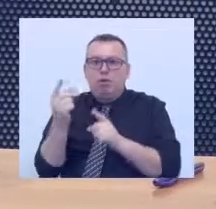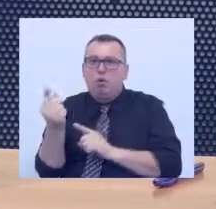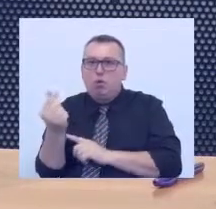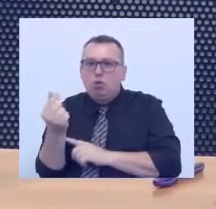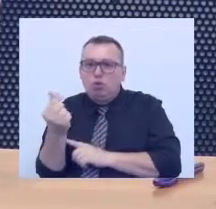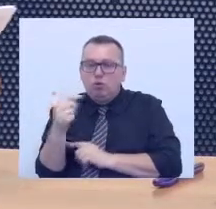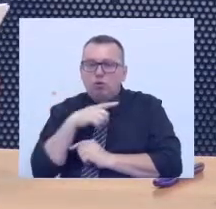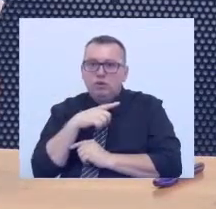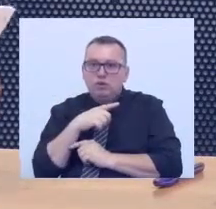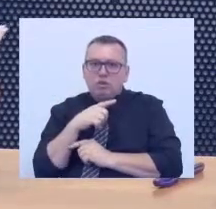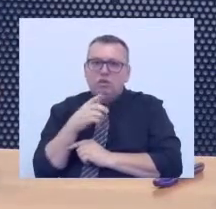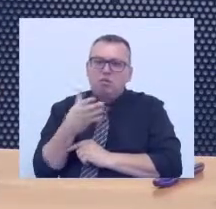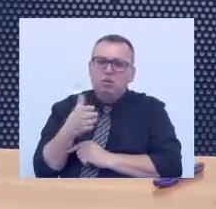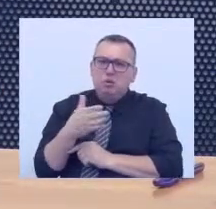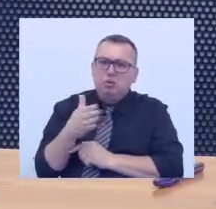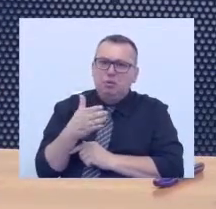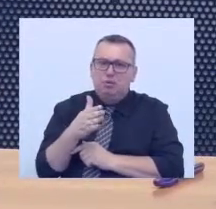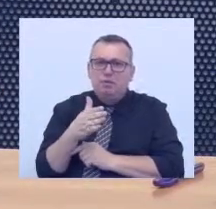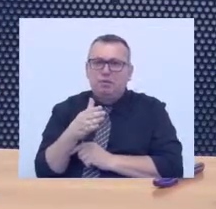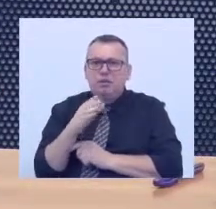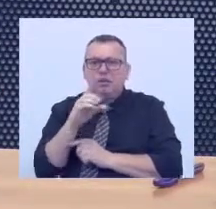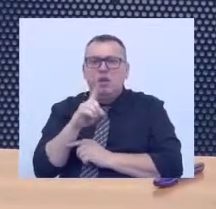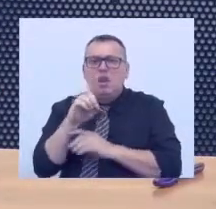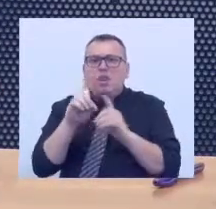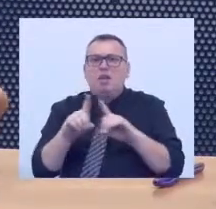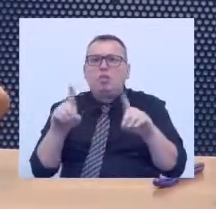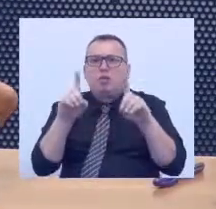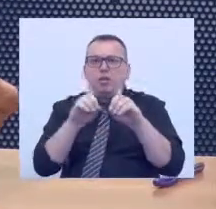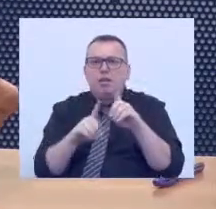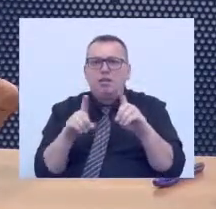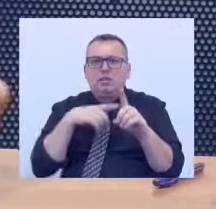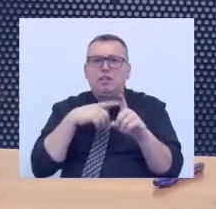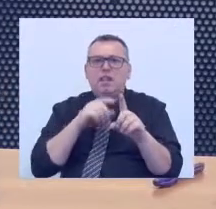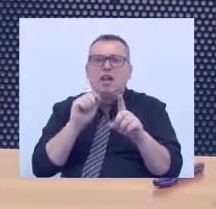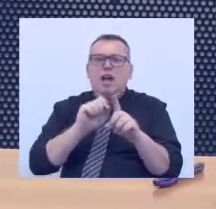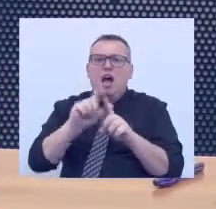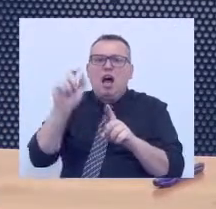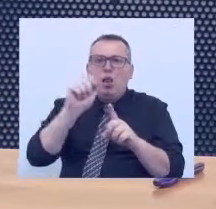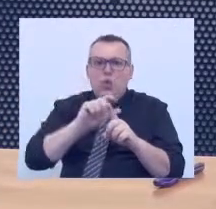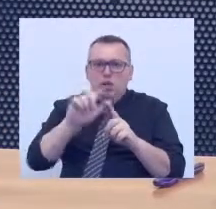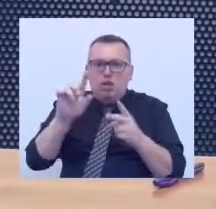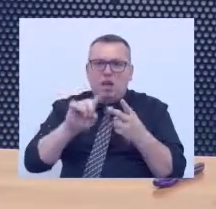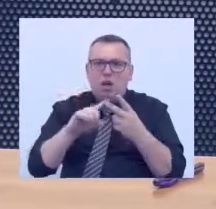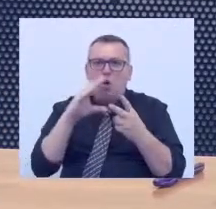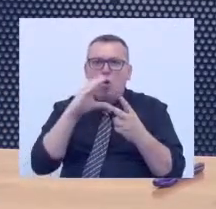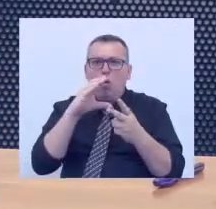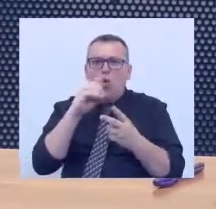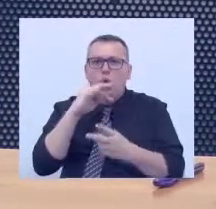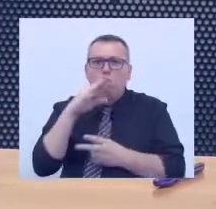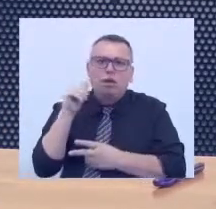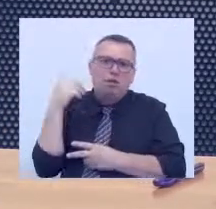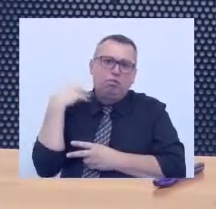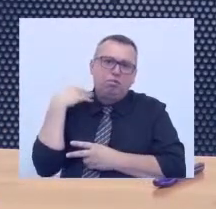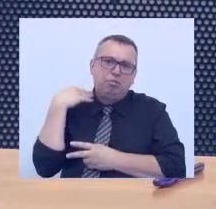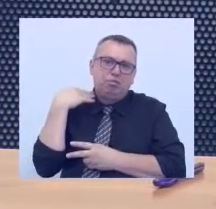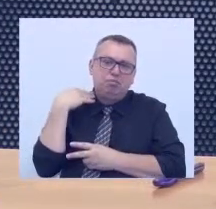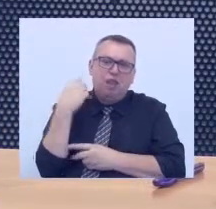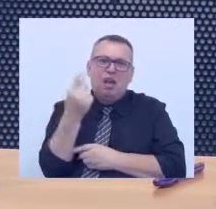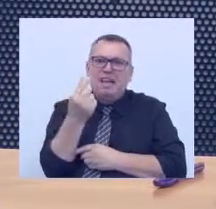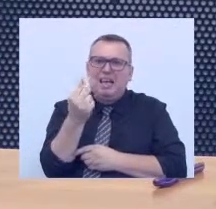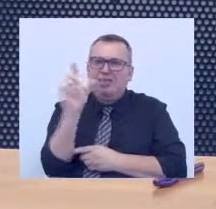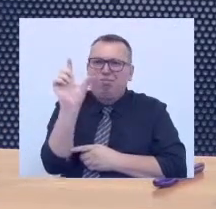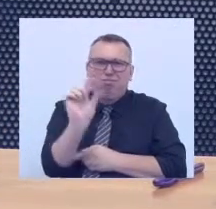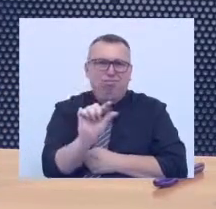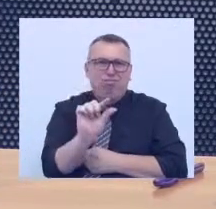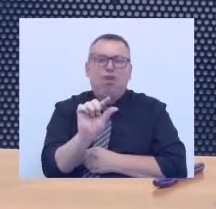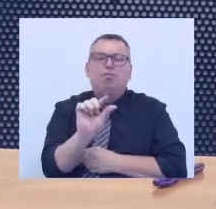uma ordem pequena, basicamente são despesas que envolvem aluguel, contas correntes, enfim, gastos mínimos